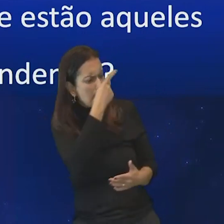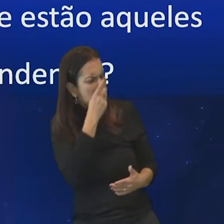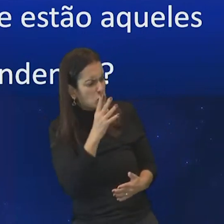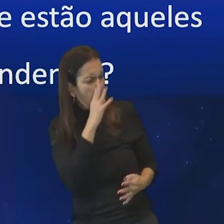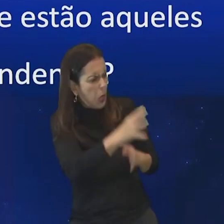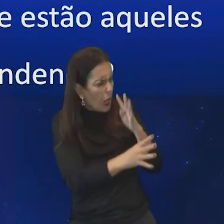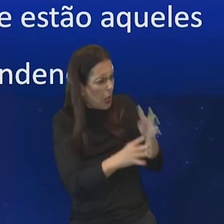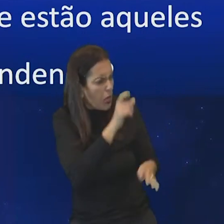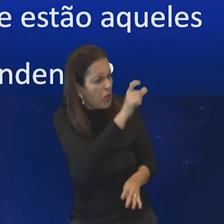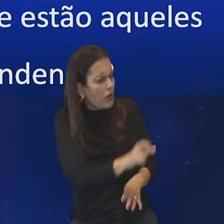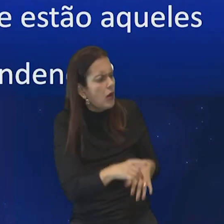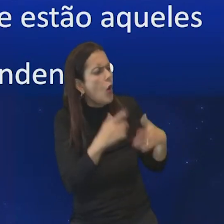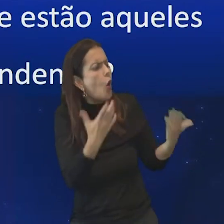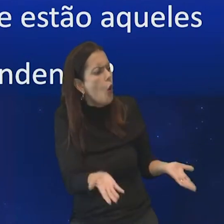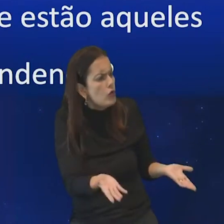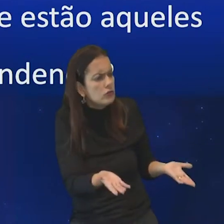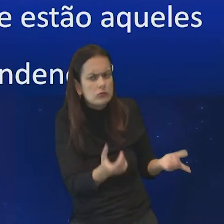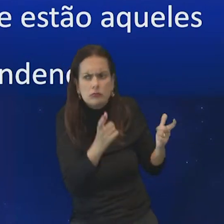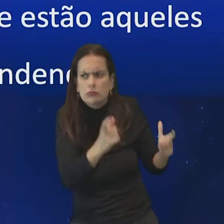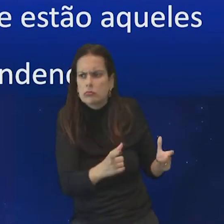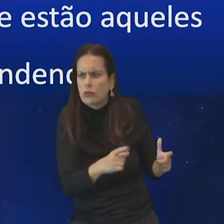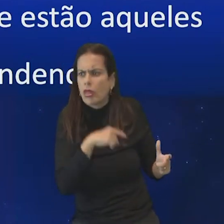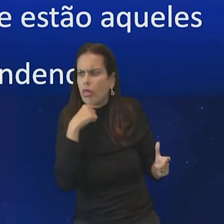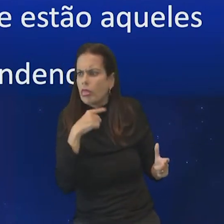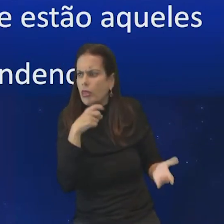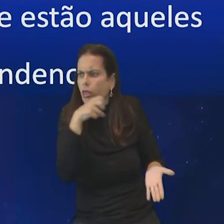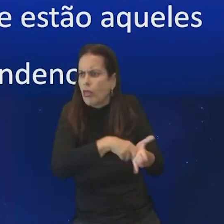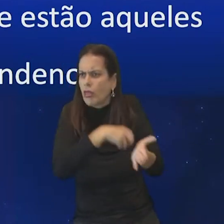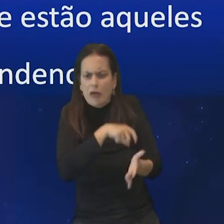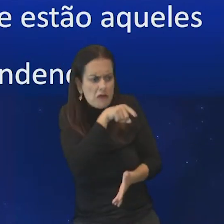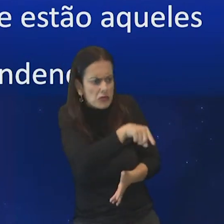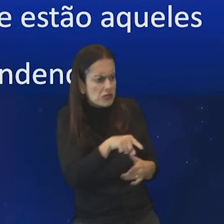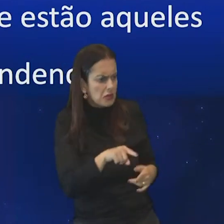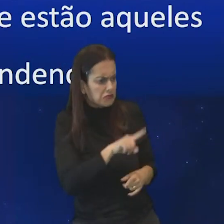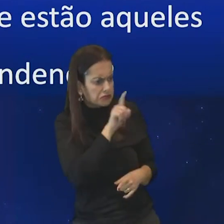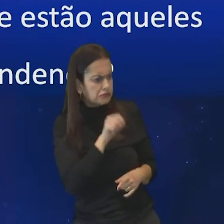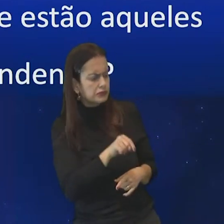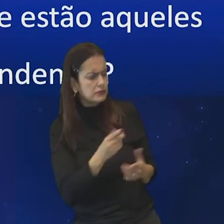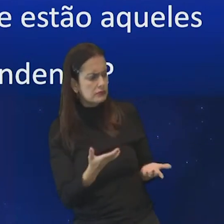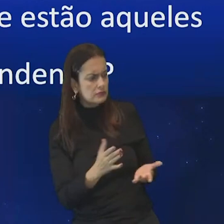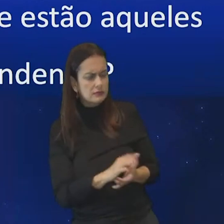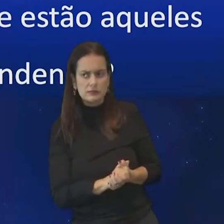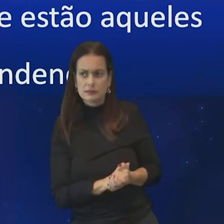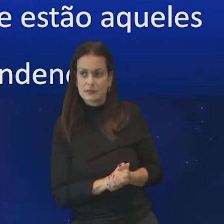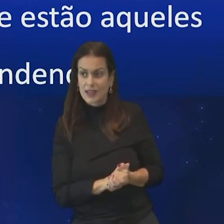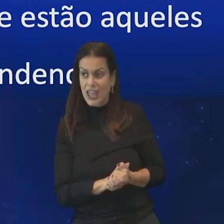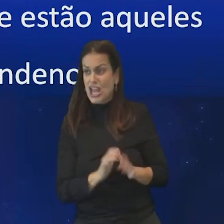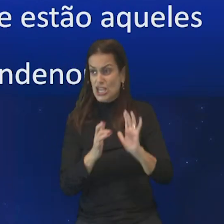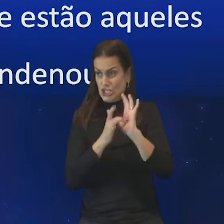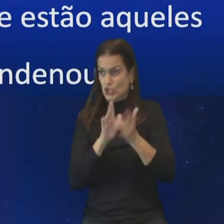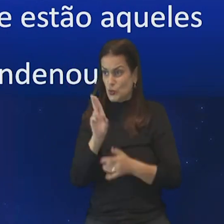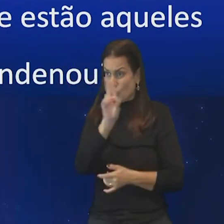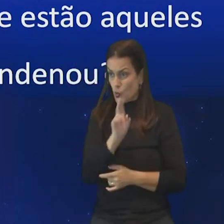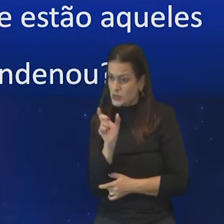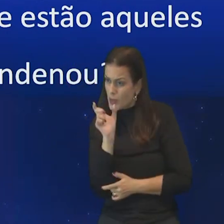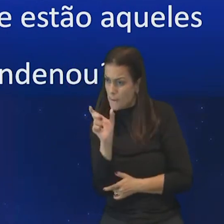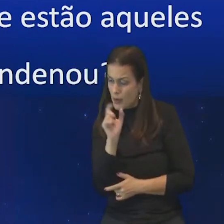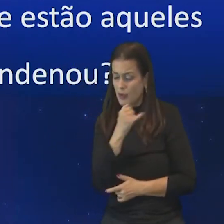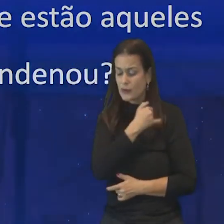teus acusadores? Ninguém te condenou? E esta palavra que Jesus usa aqui, meus irmãos, em